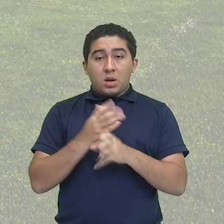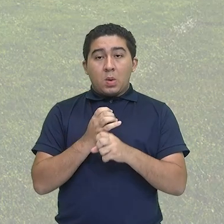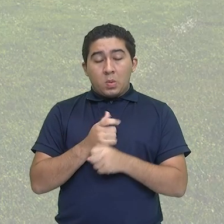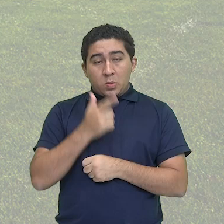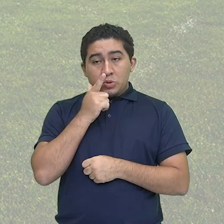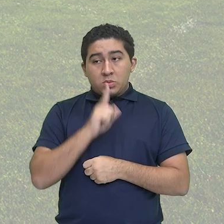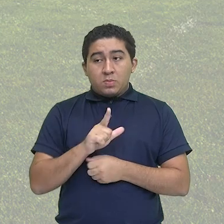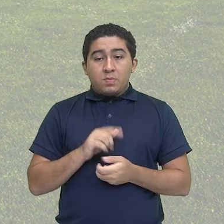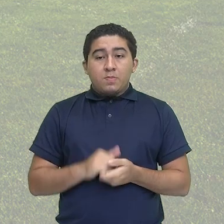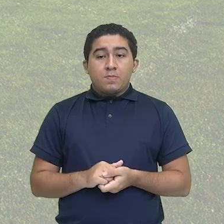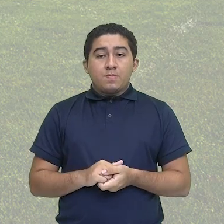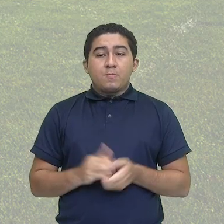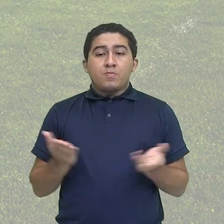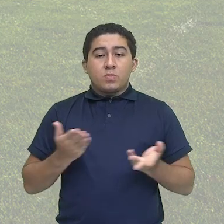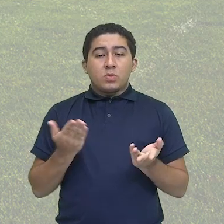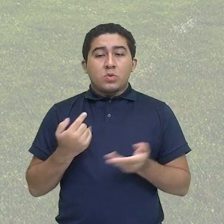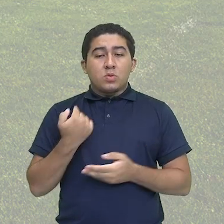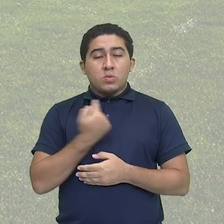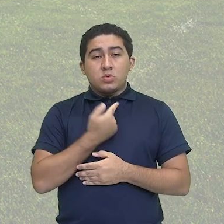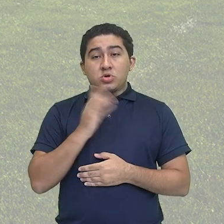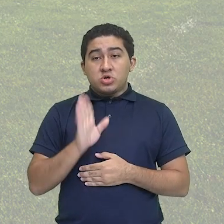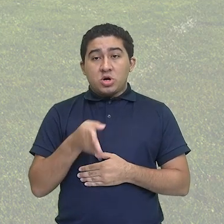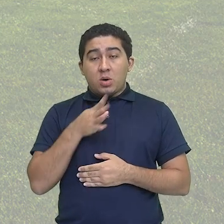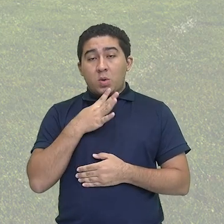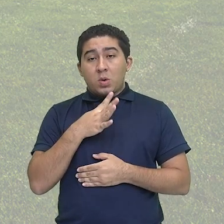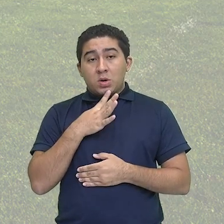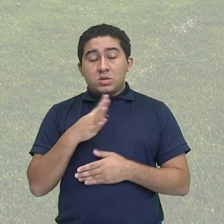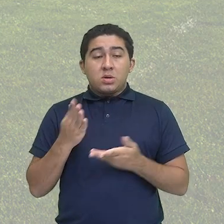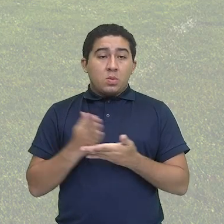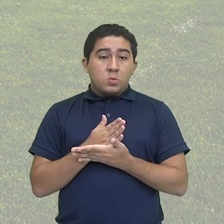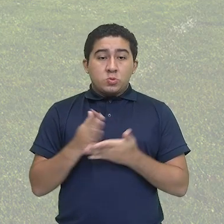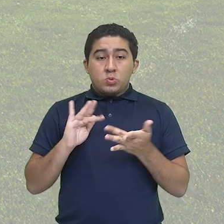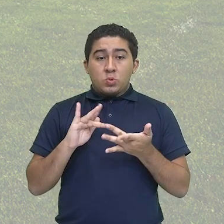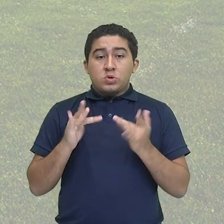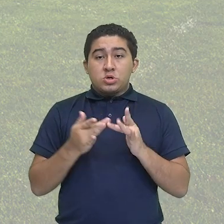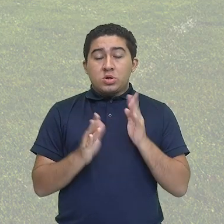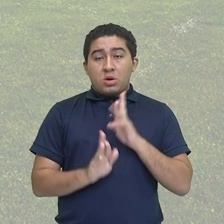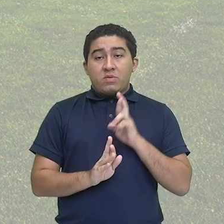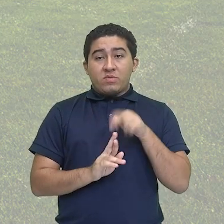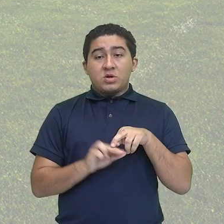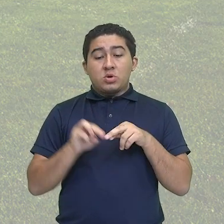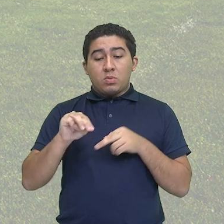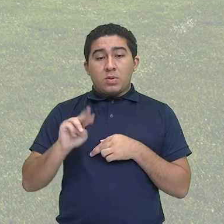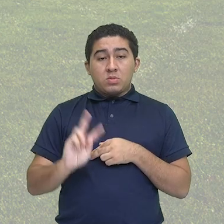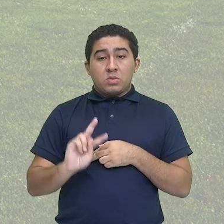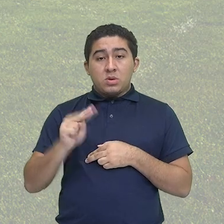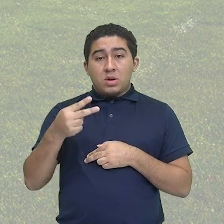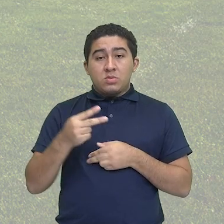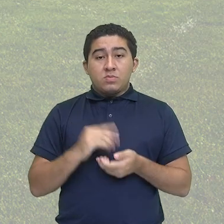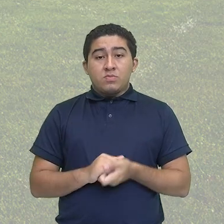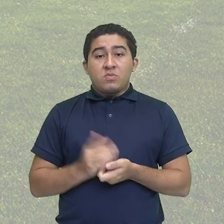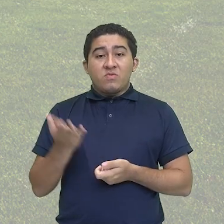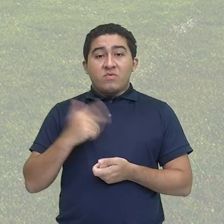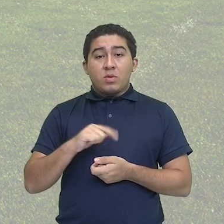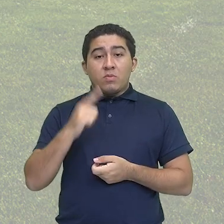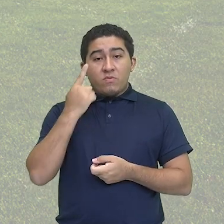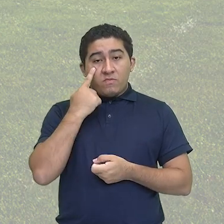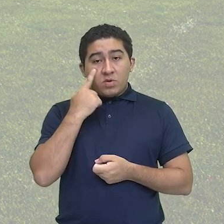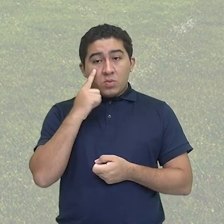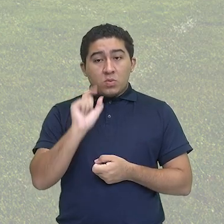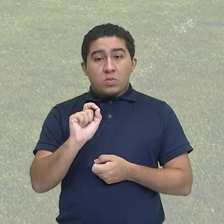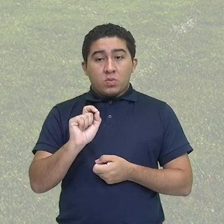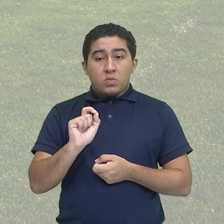bom? Agora que nós já conhecemos aí alguns contextos, né, sobre o metro quadrado, né, vamos agora